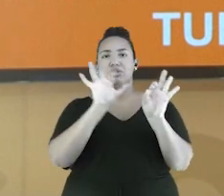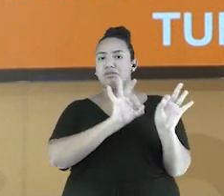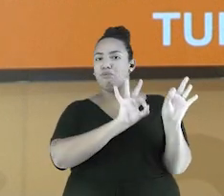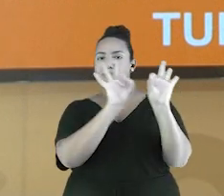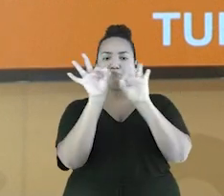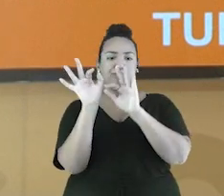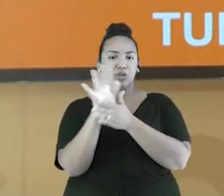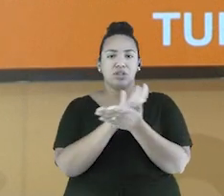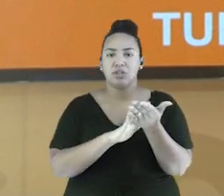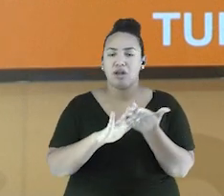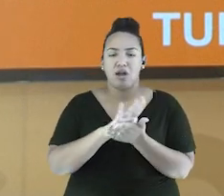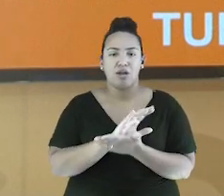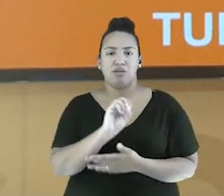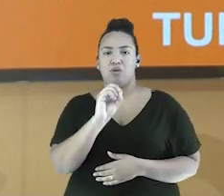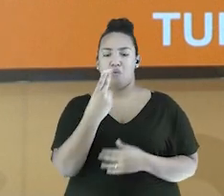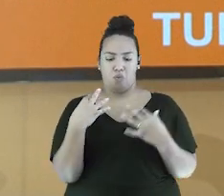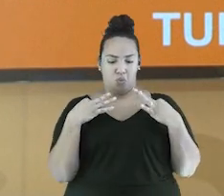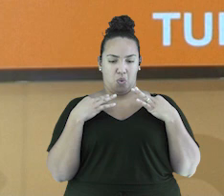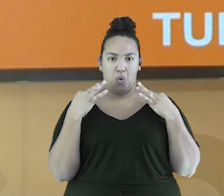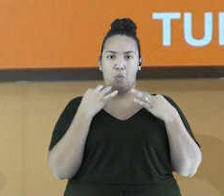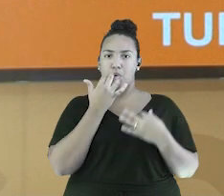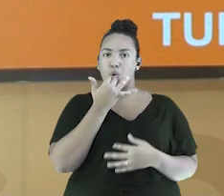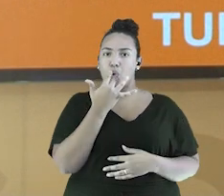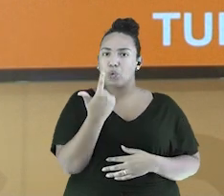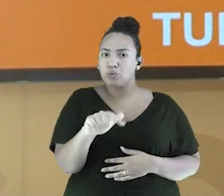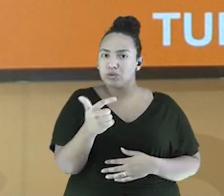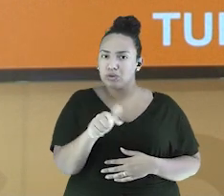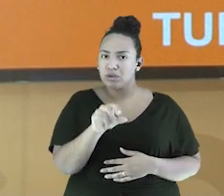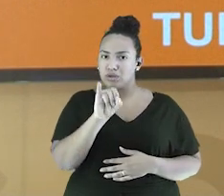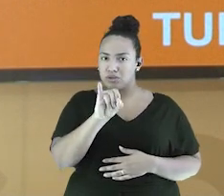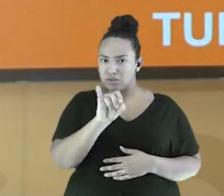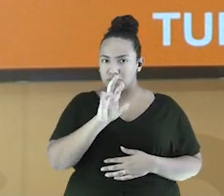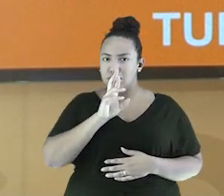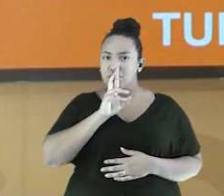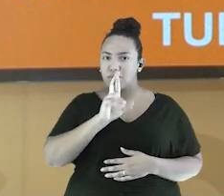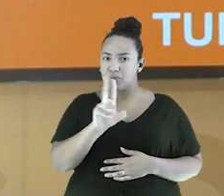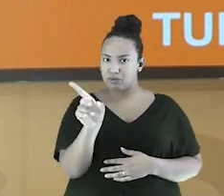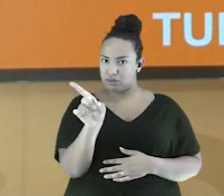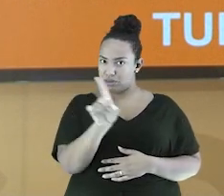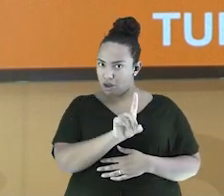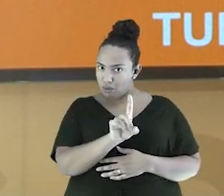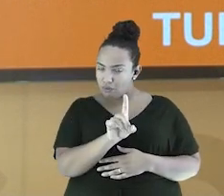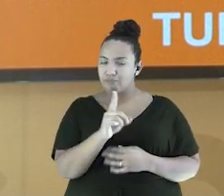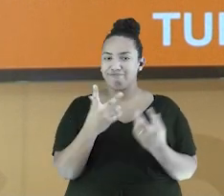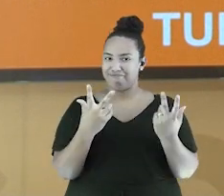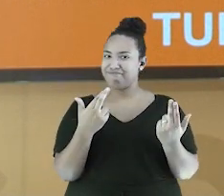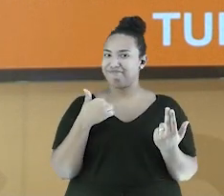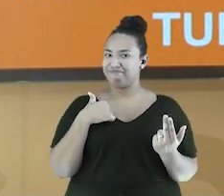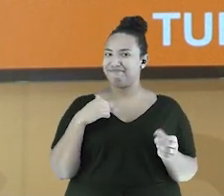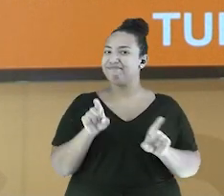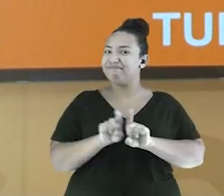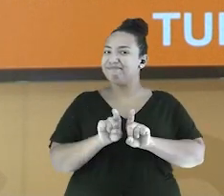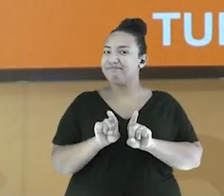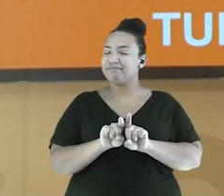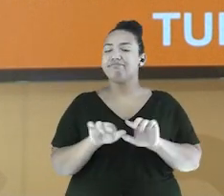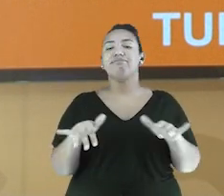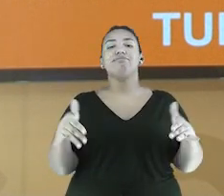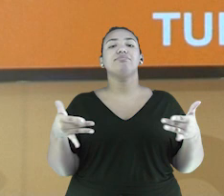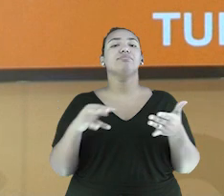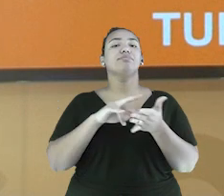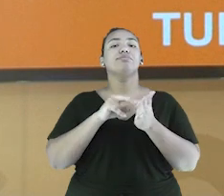usar roupas sem cores, todas iguais? Se a sua resposta for não, como é a minha, é porque algum